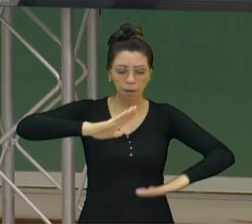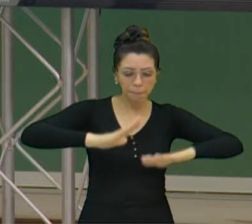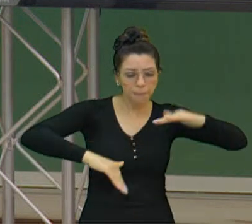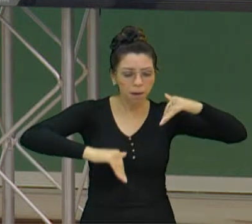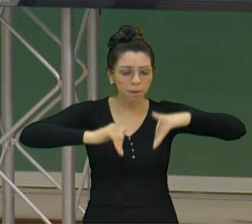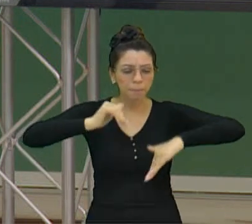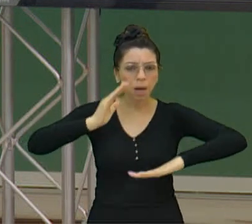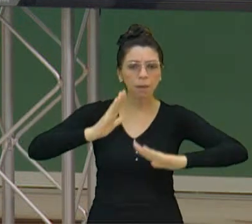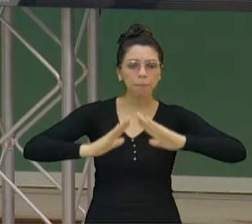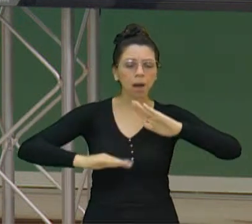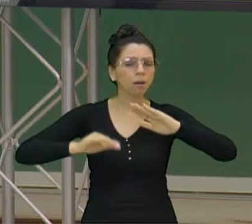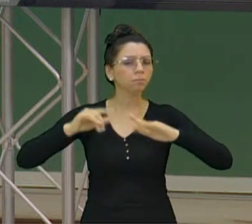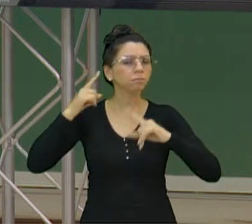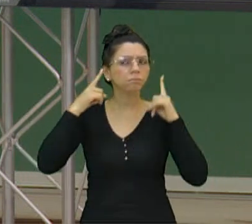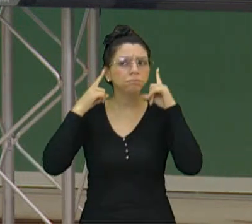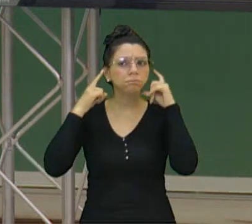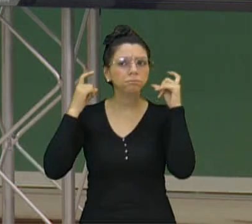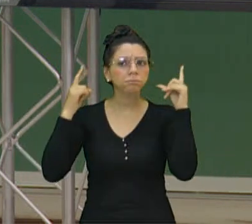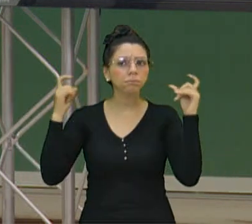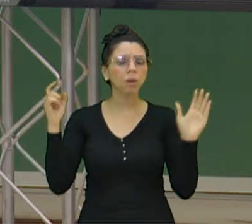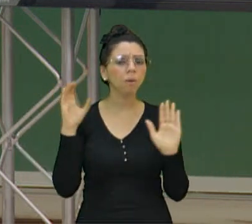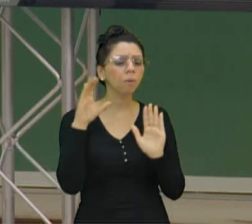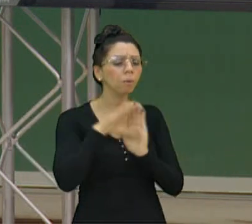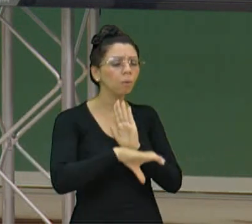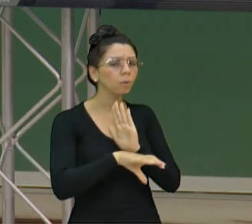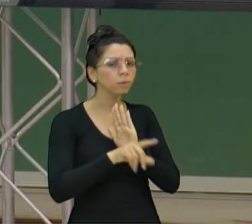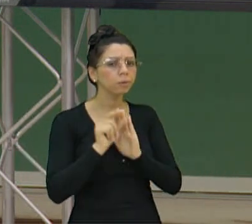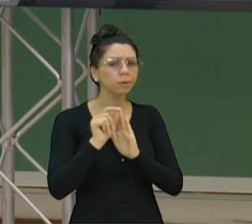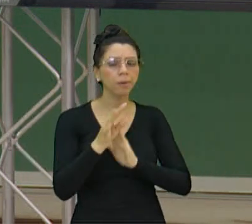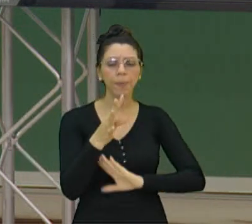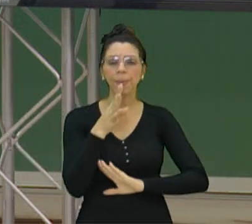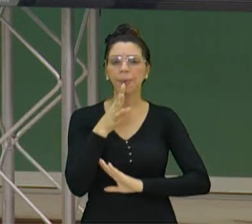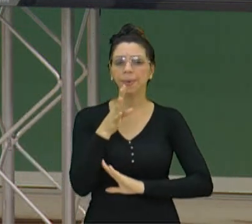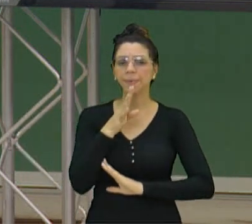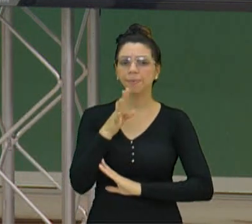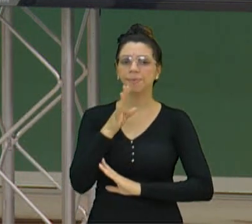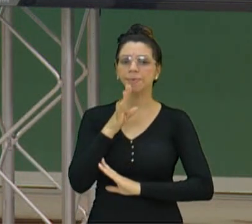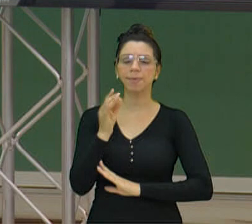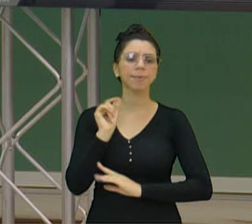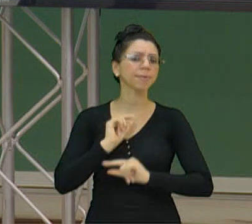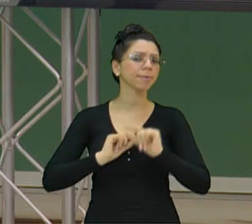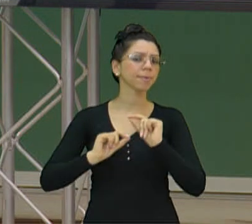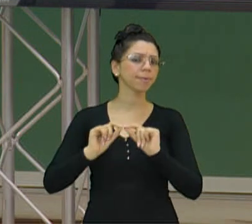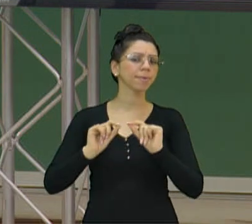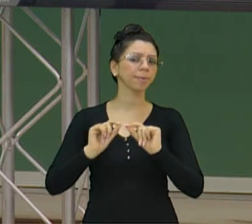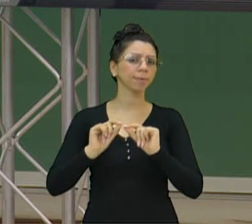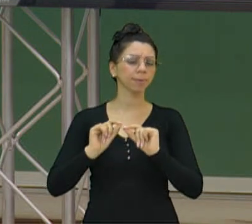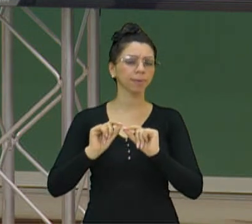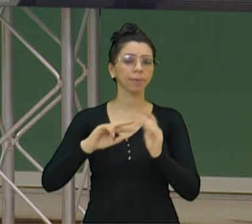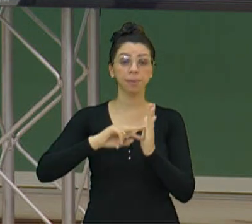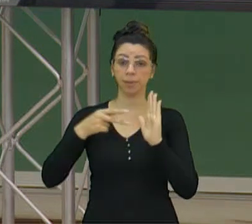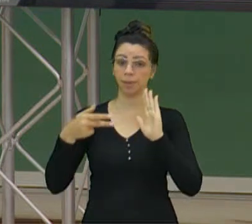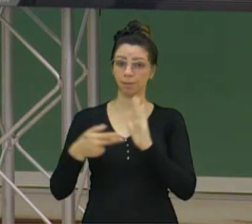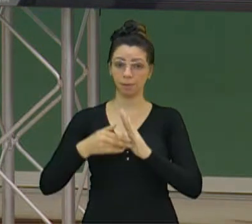assumiam a forma de um código, em que quem conhecia aquele código sabia o que estava querendo ser dito com aquelas